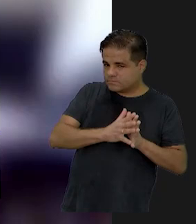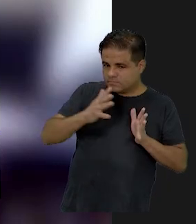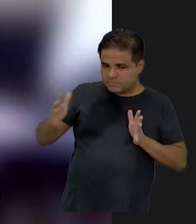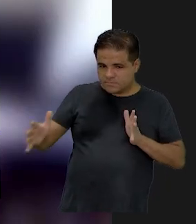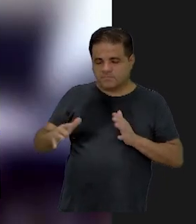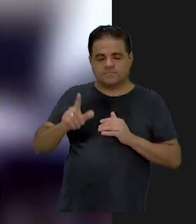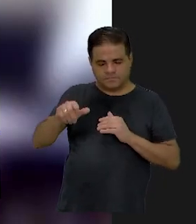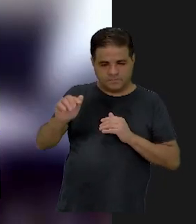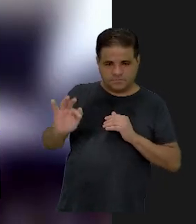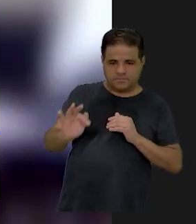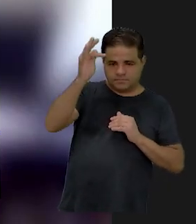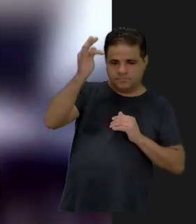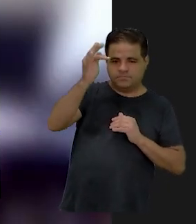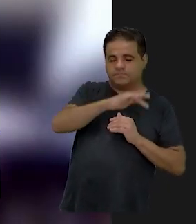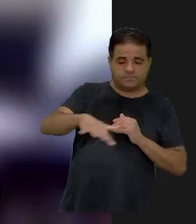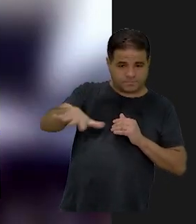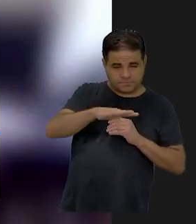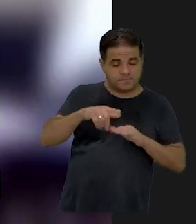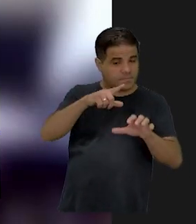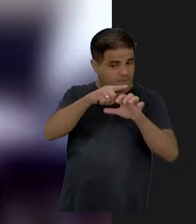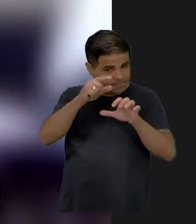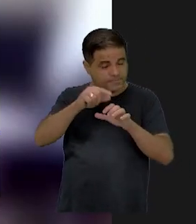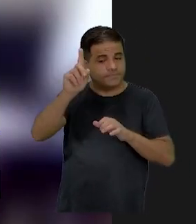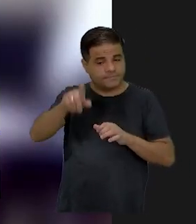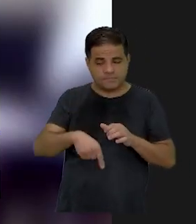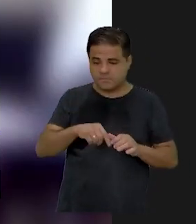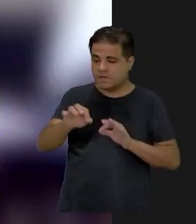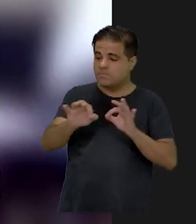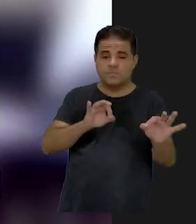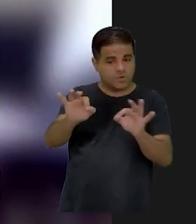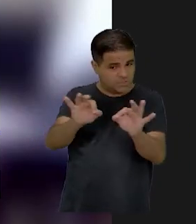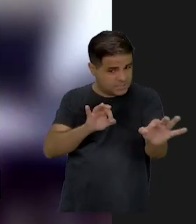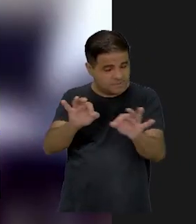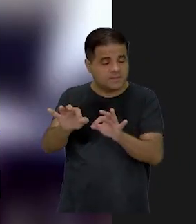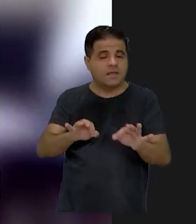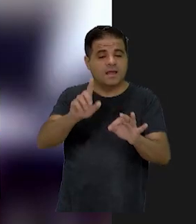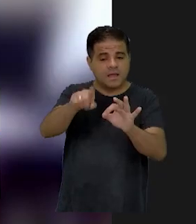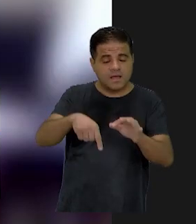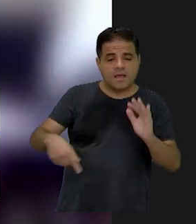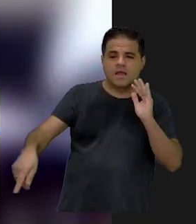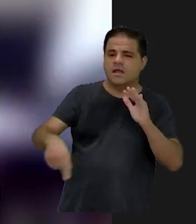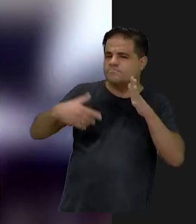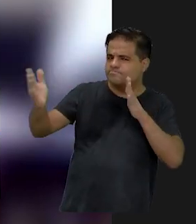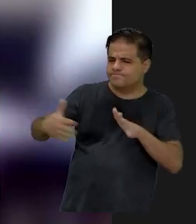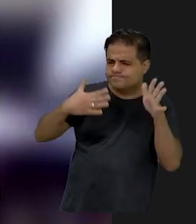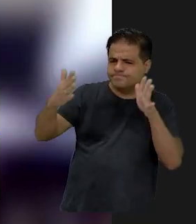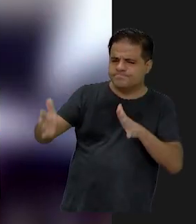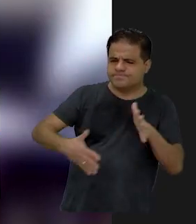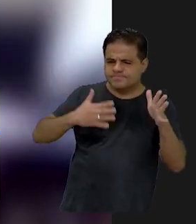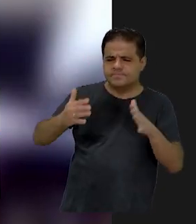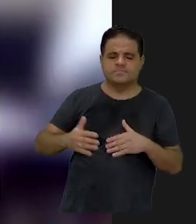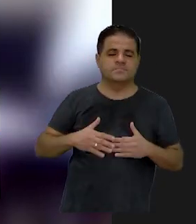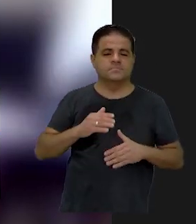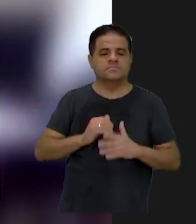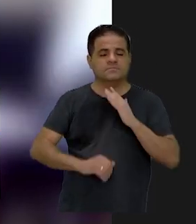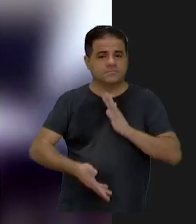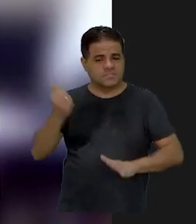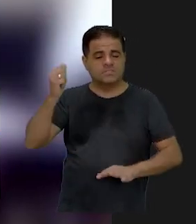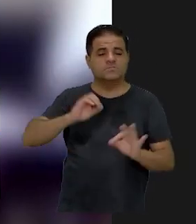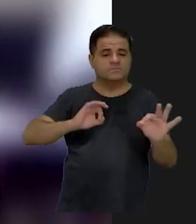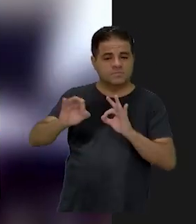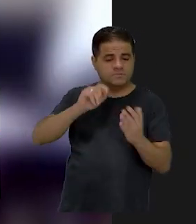os jovens, e, finalmente, ele começa a pensar quanto ele custa. Ou seja, ele tem um